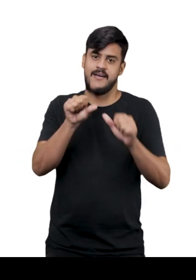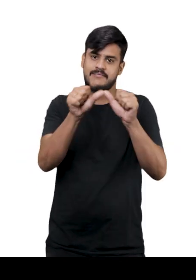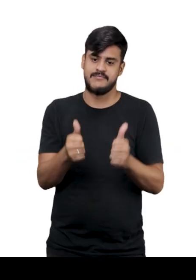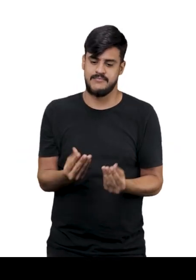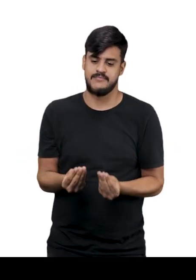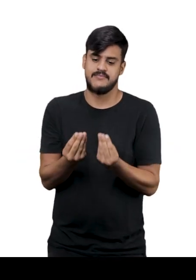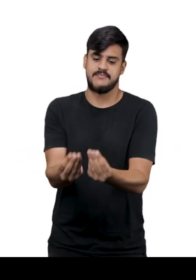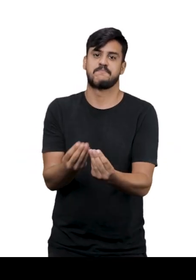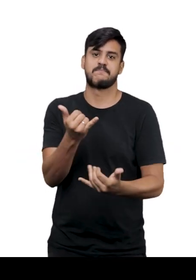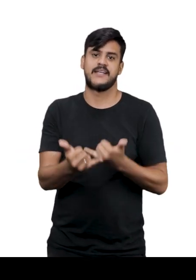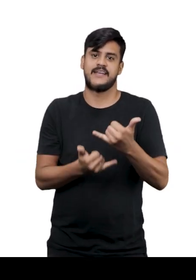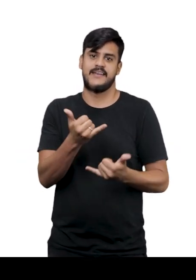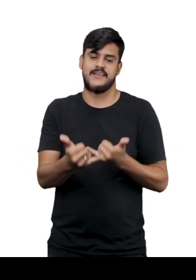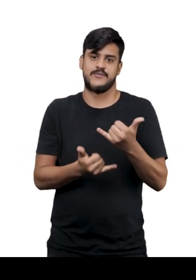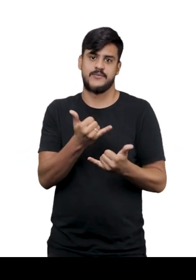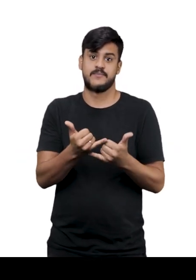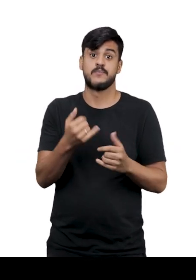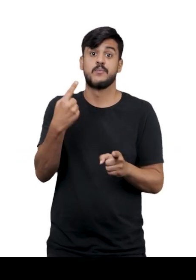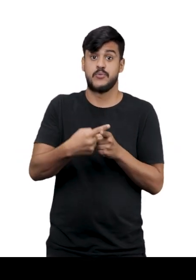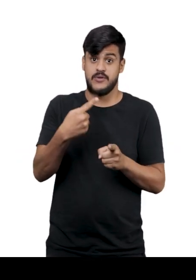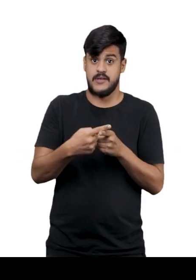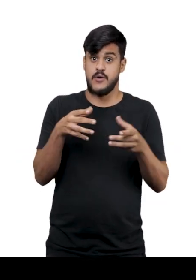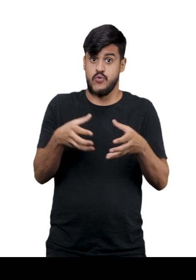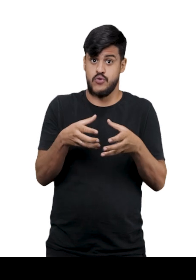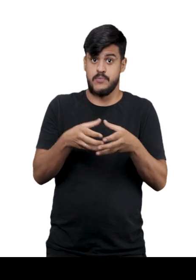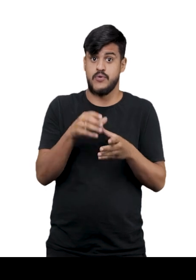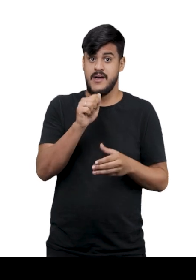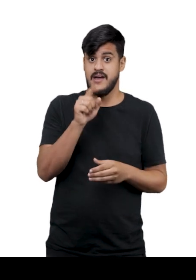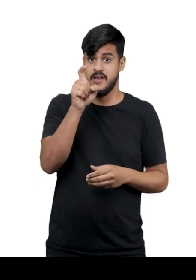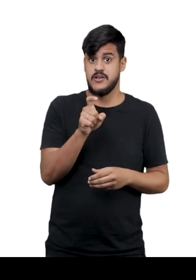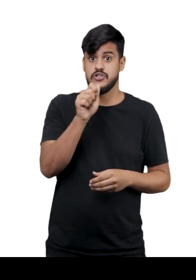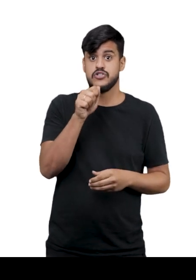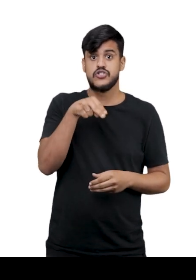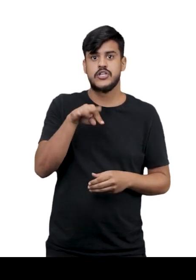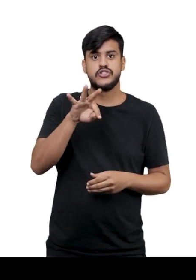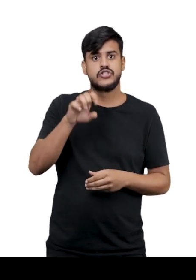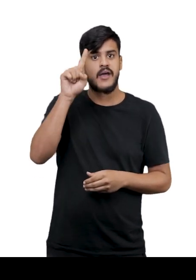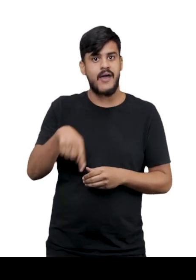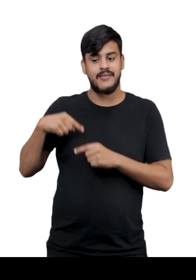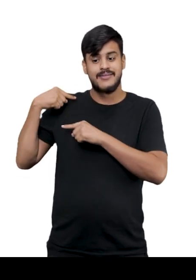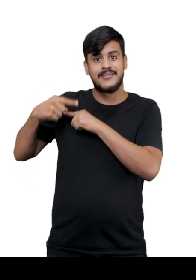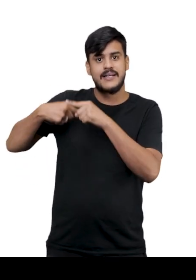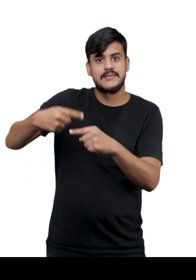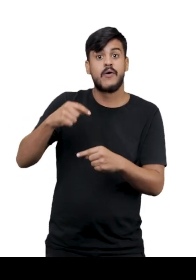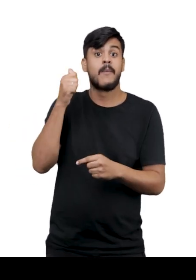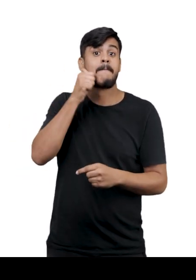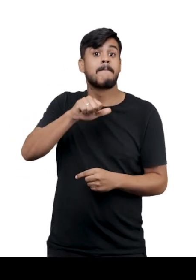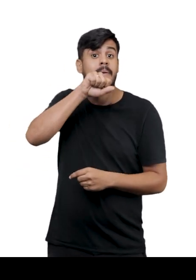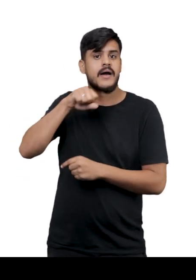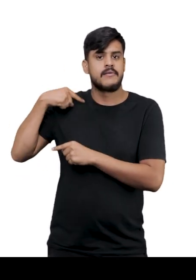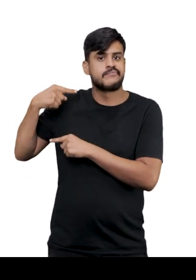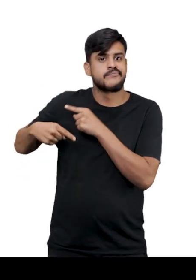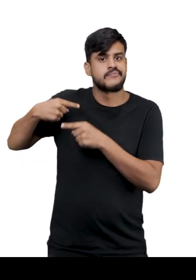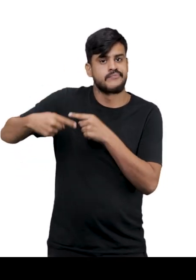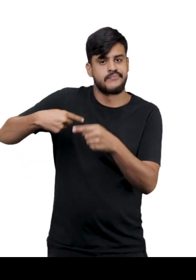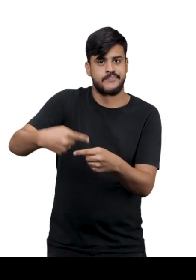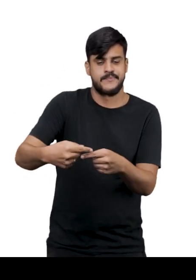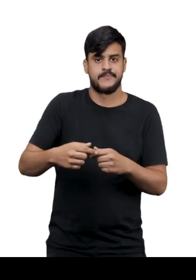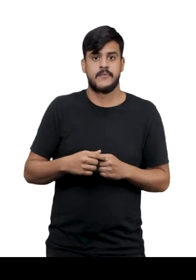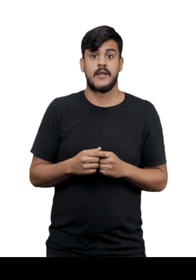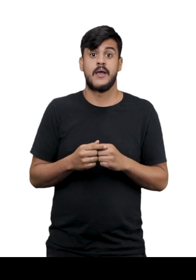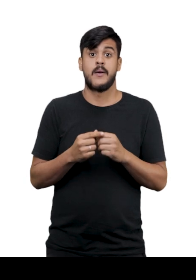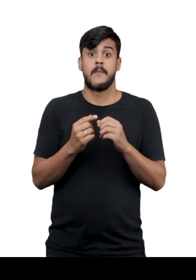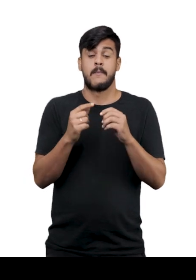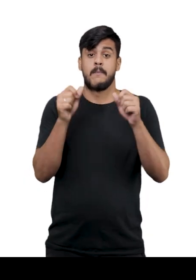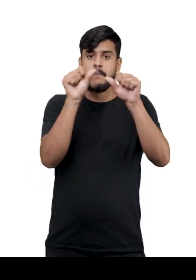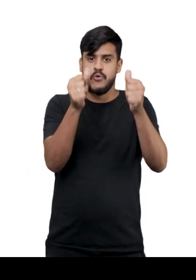menina, ela ganhava a boneca como brinquedo, pois os Ashanti têm tradições matrilineares. A